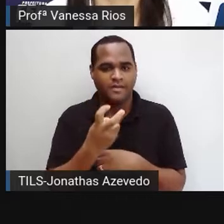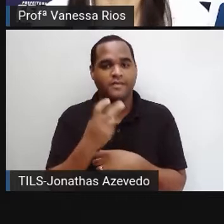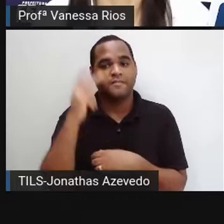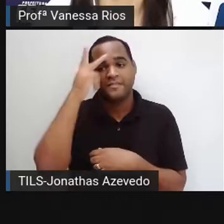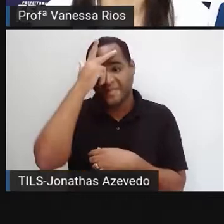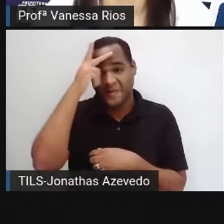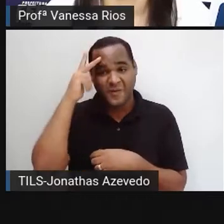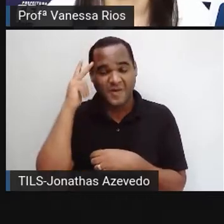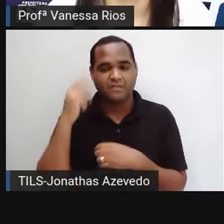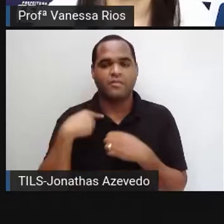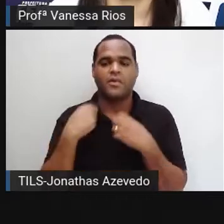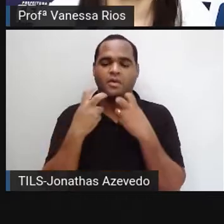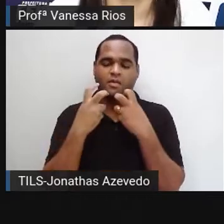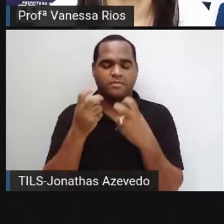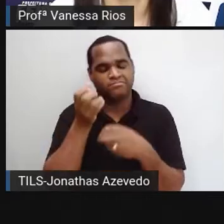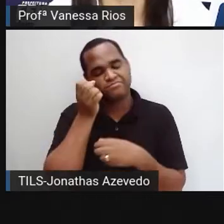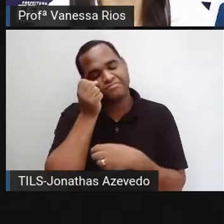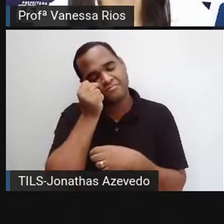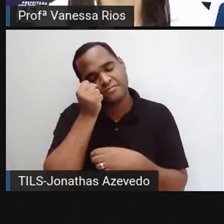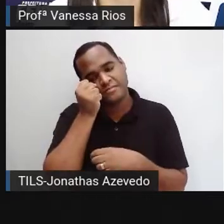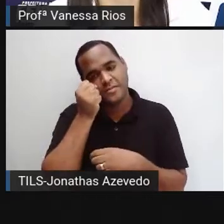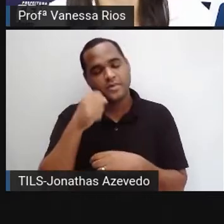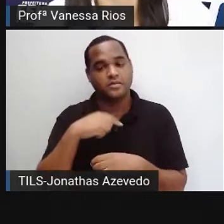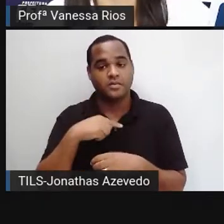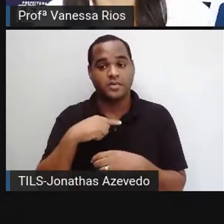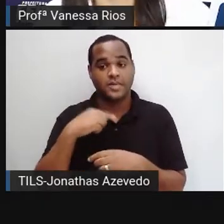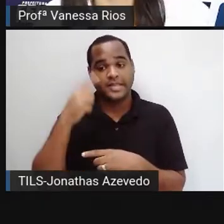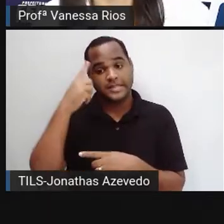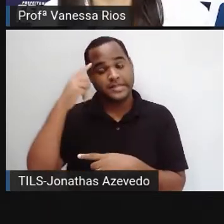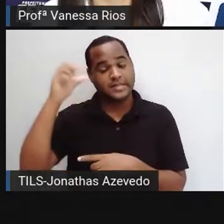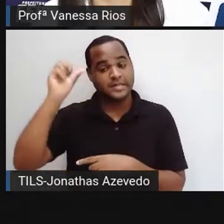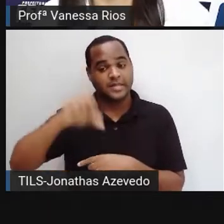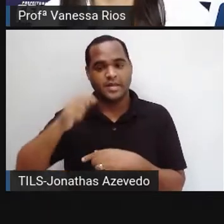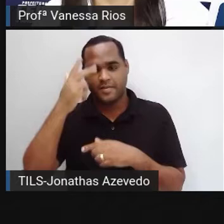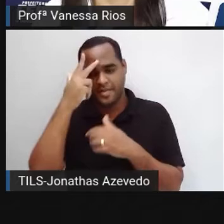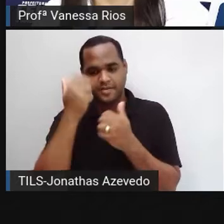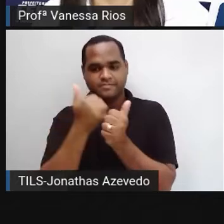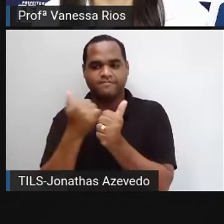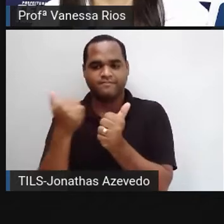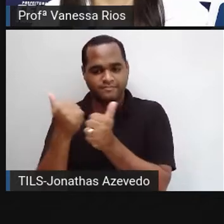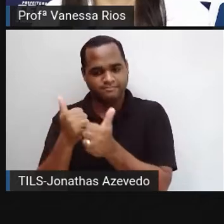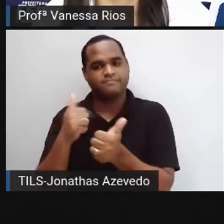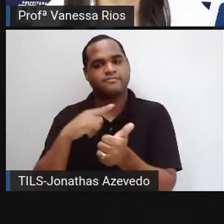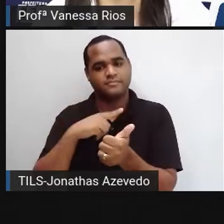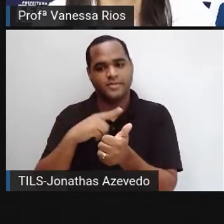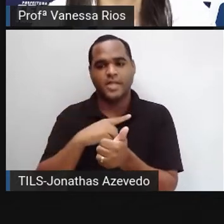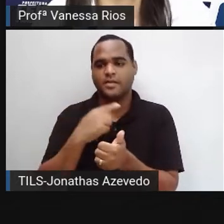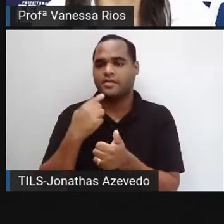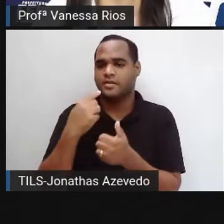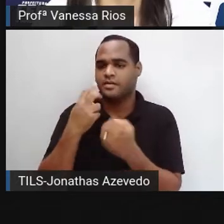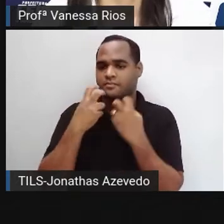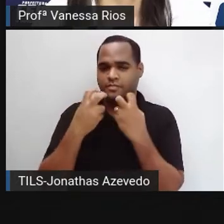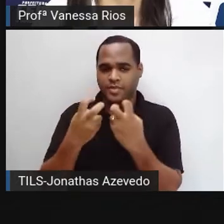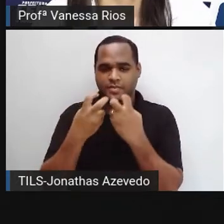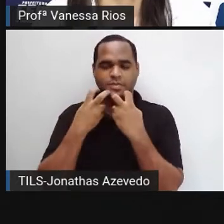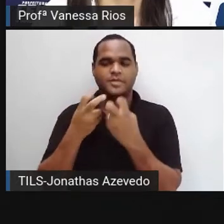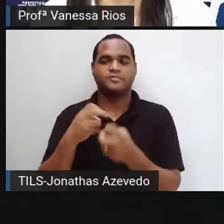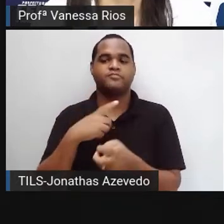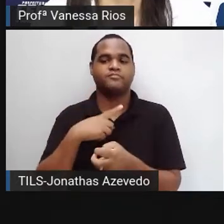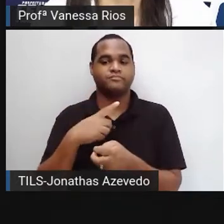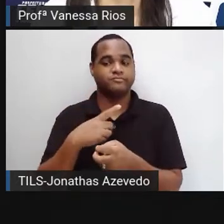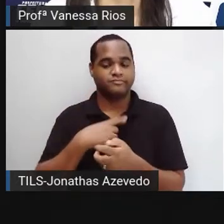né, o barulho que está fazendo. O prejuízo é maior para quem está do lado, né, ouvindo ali o barulho do